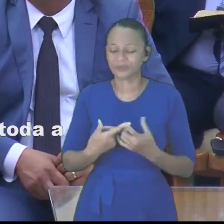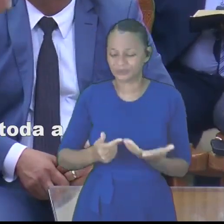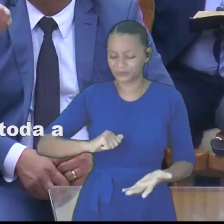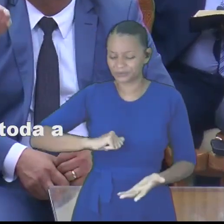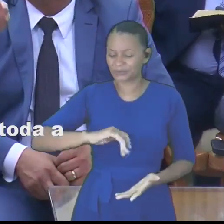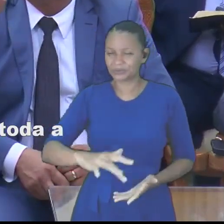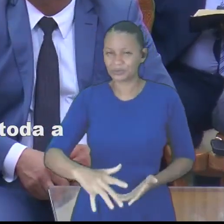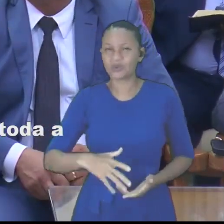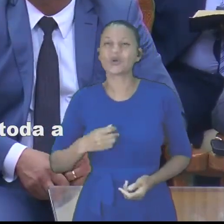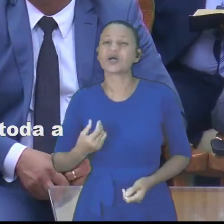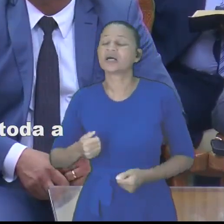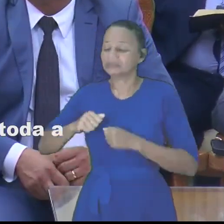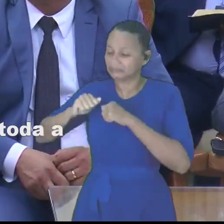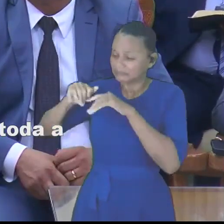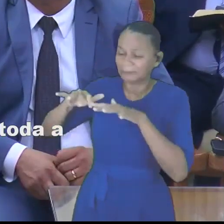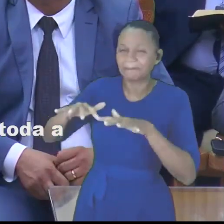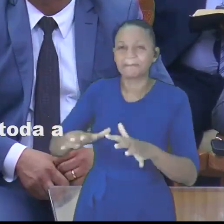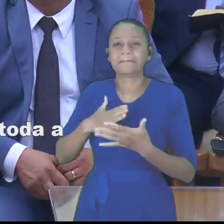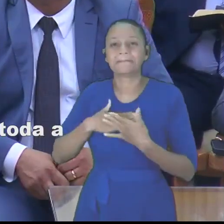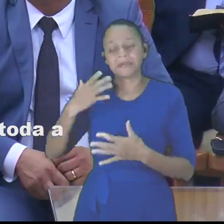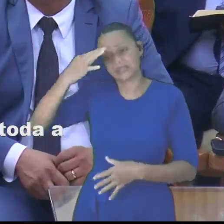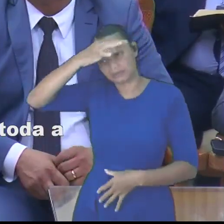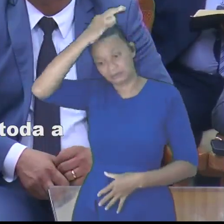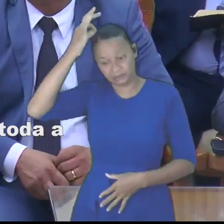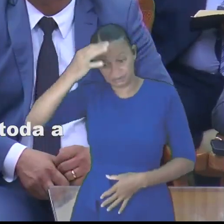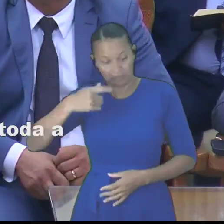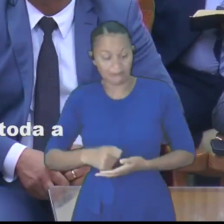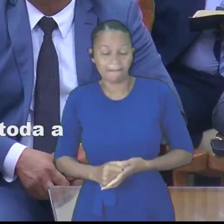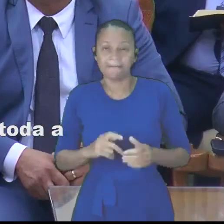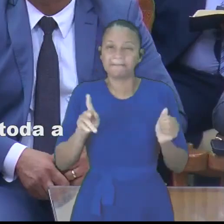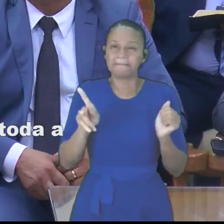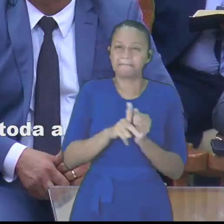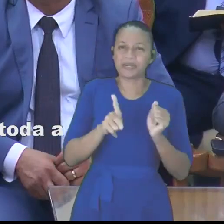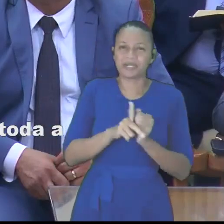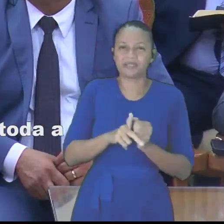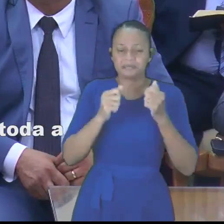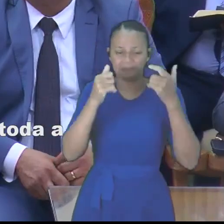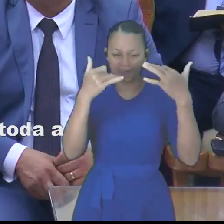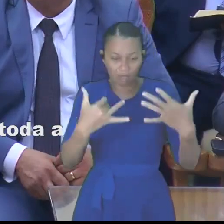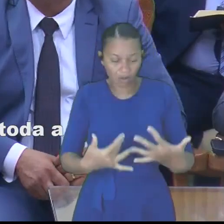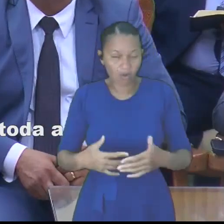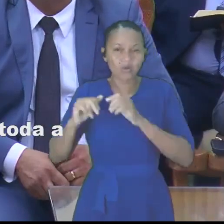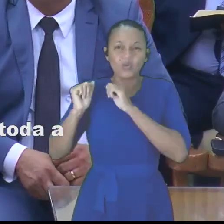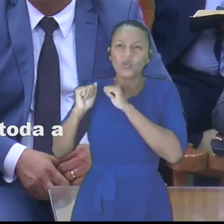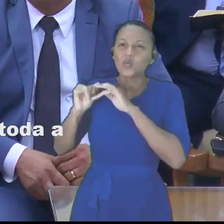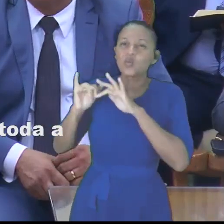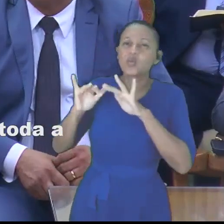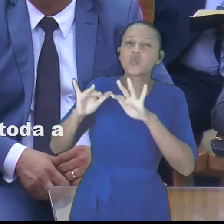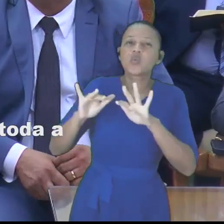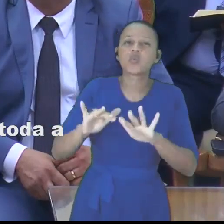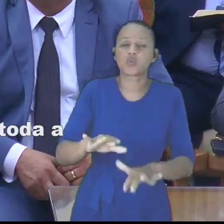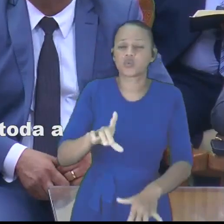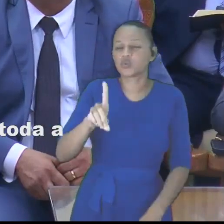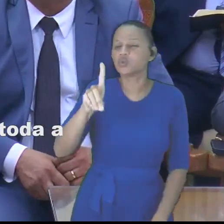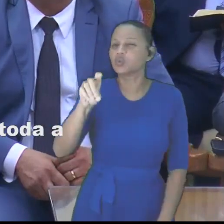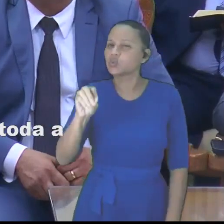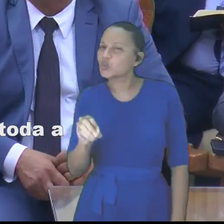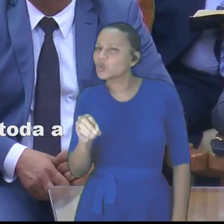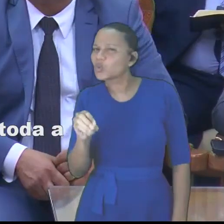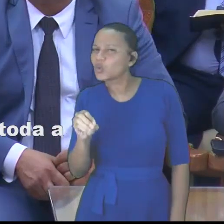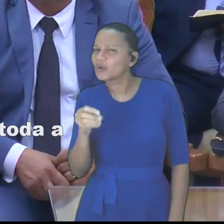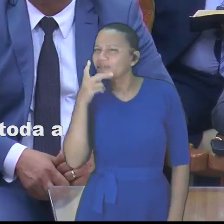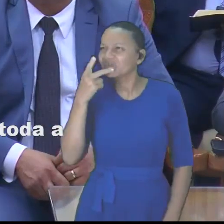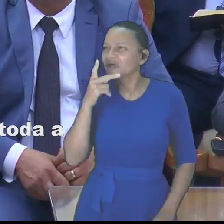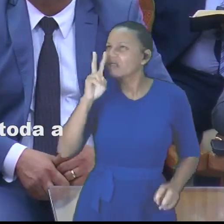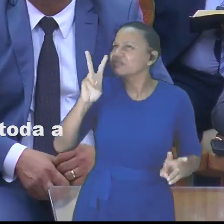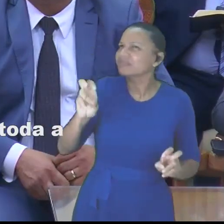meu espírito? E Pedro, no dia de Pentecoste, Pedro disse: derramarei do. Será que Pedro citou